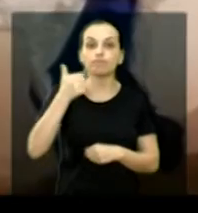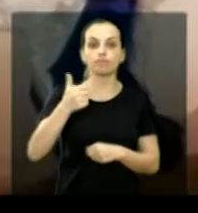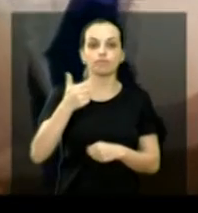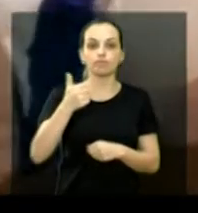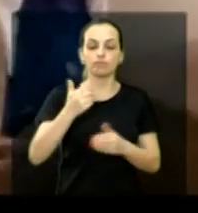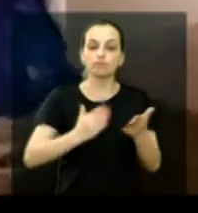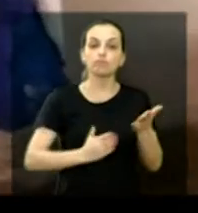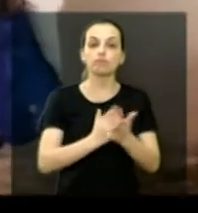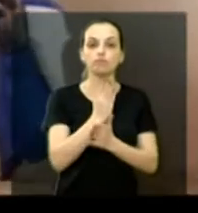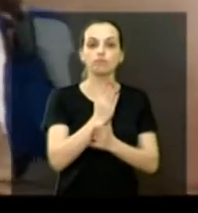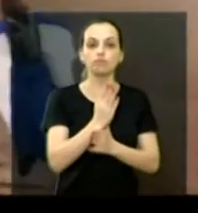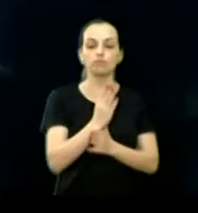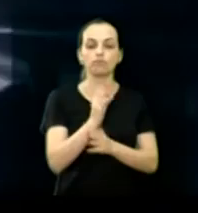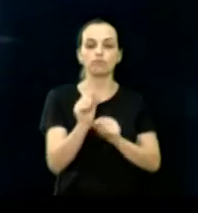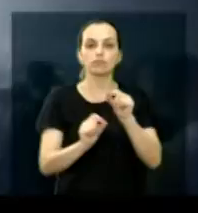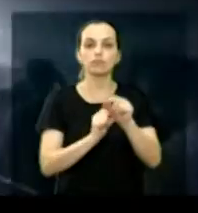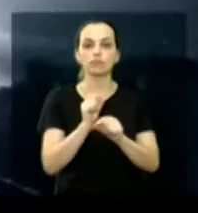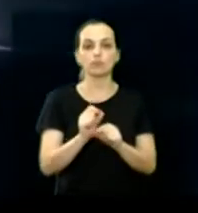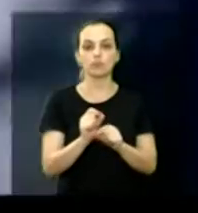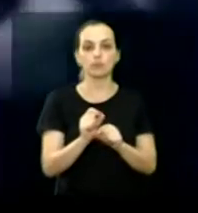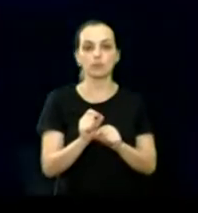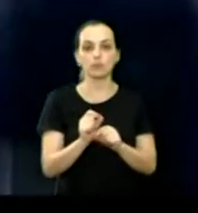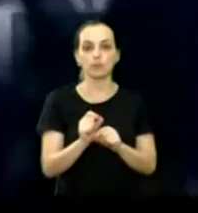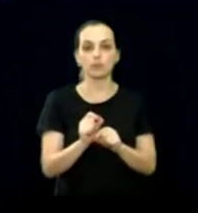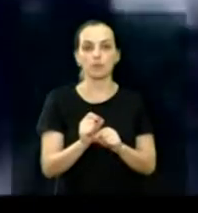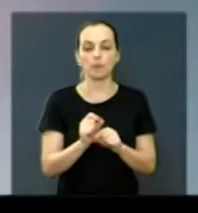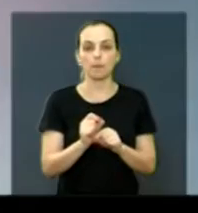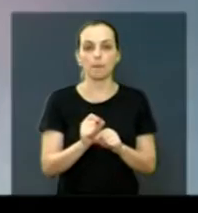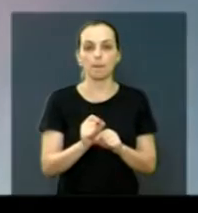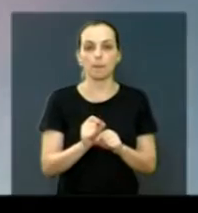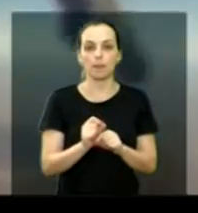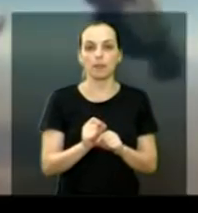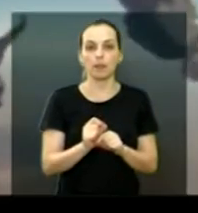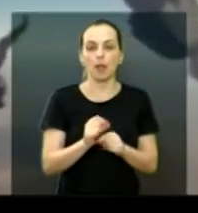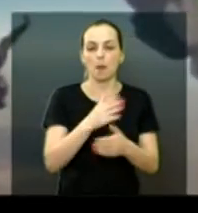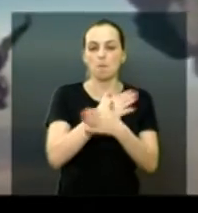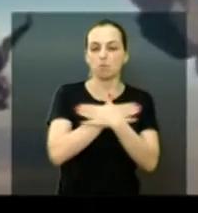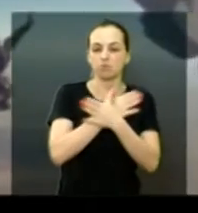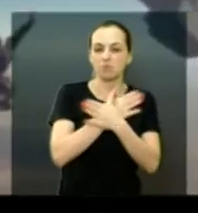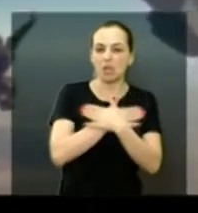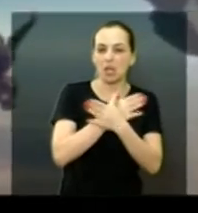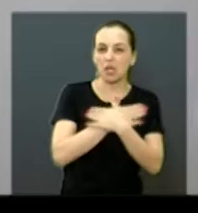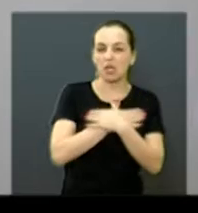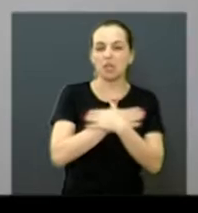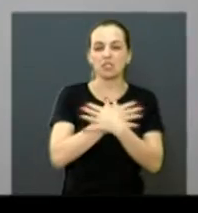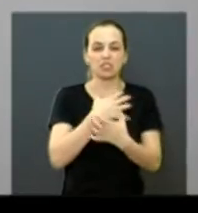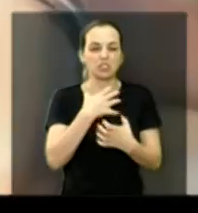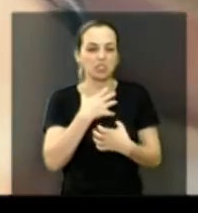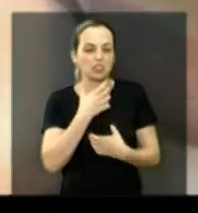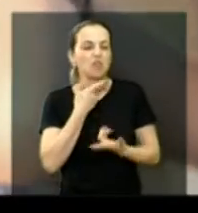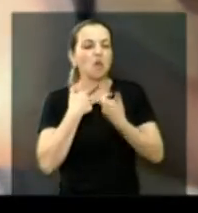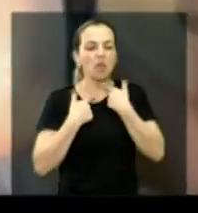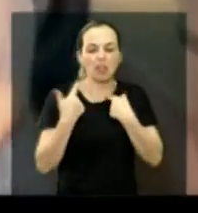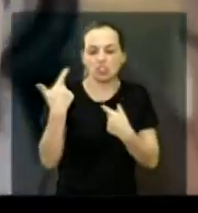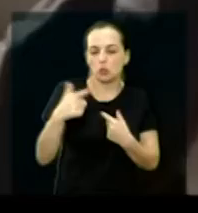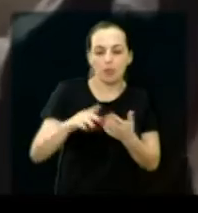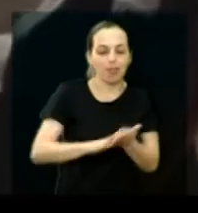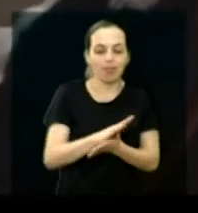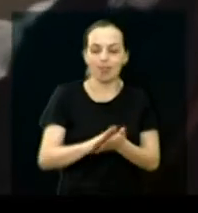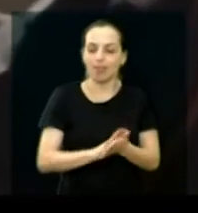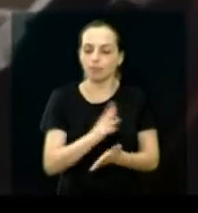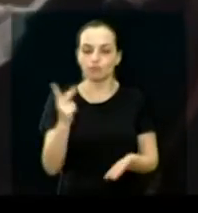demita mesmo a preguiça a má vontade dos erros